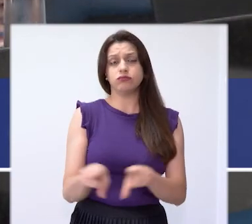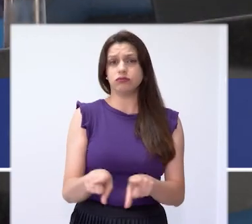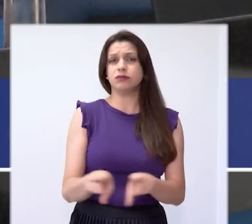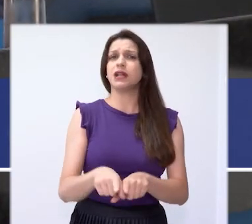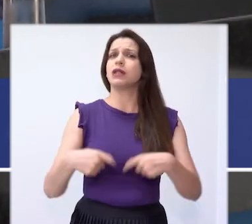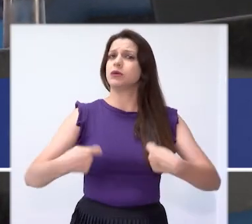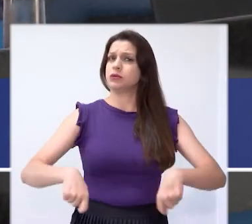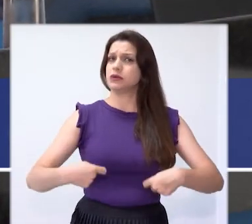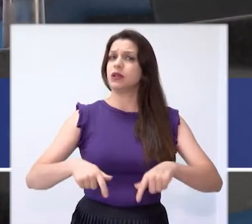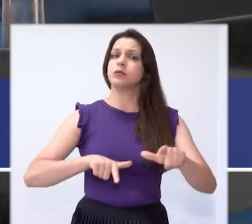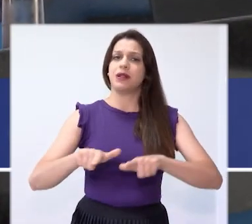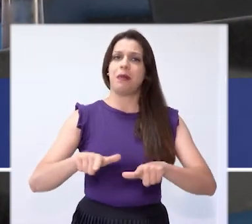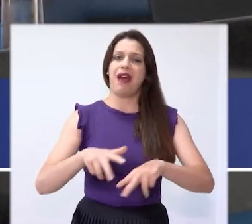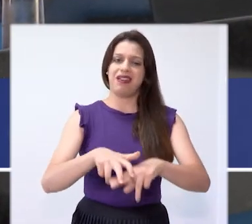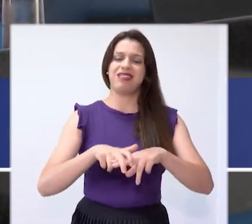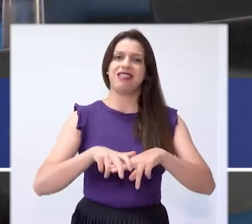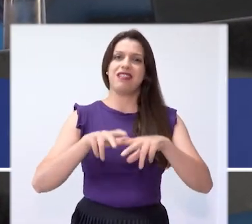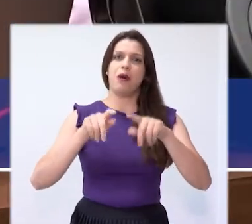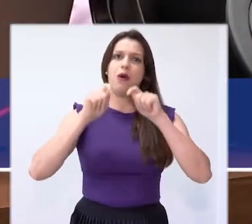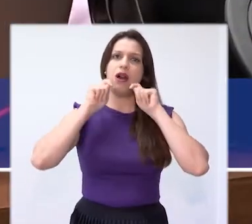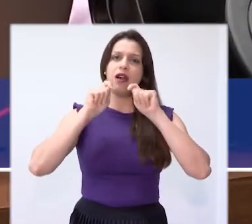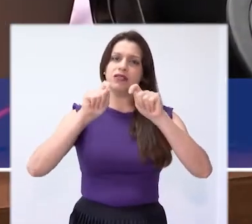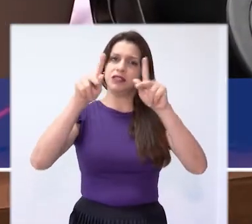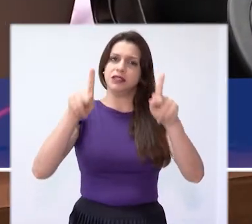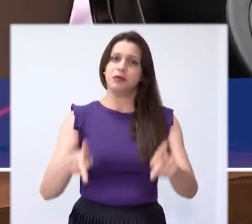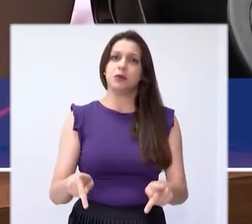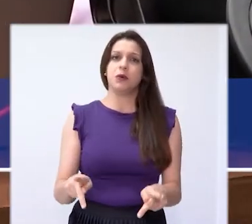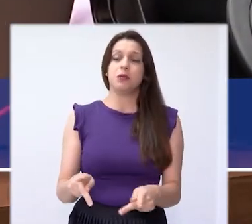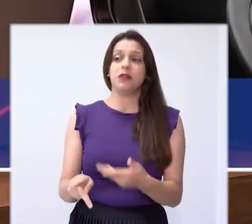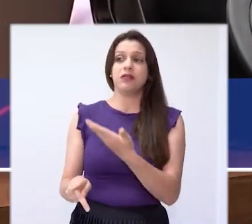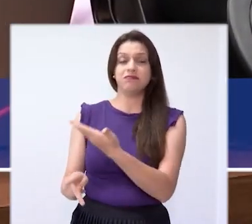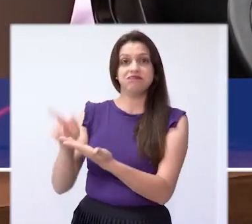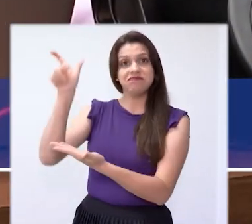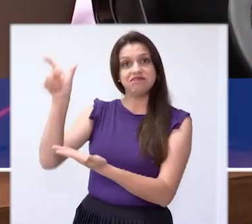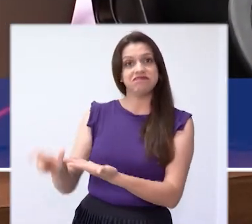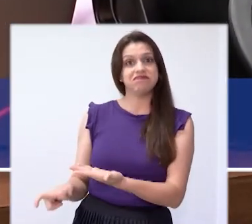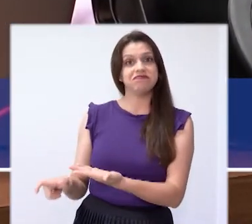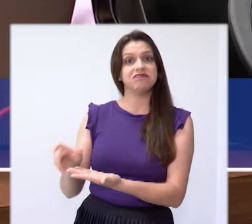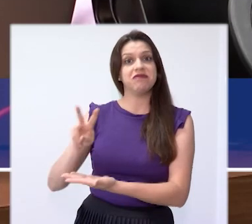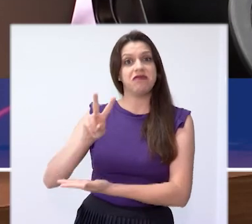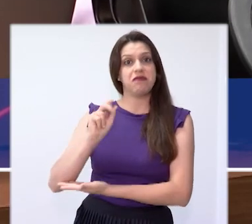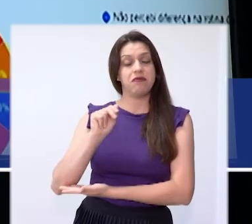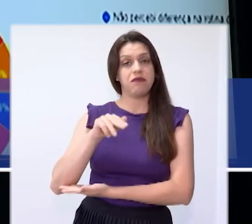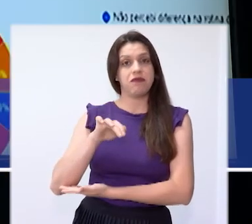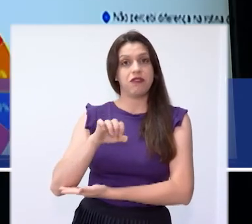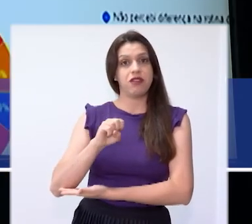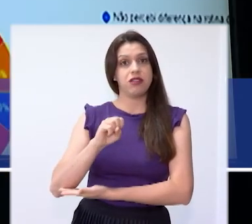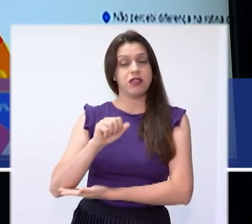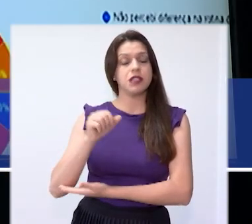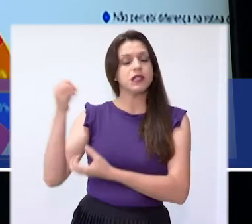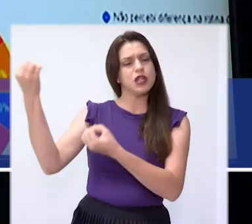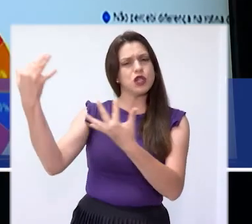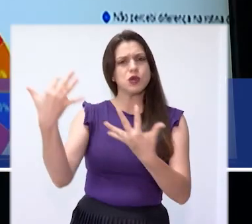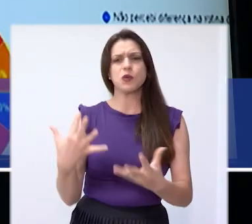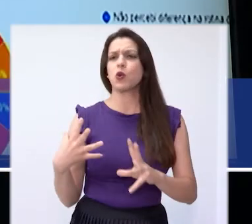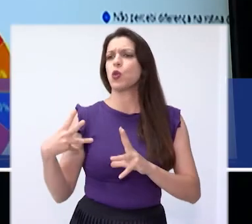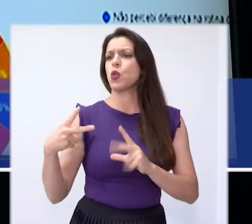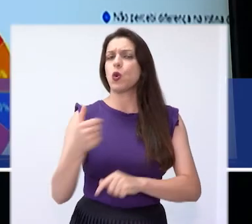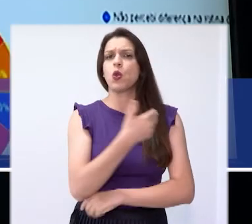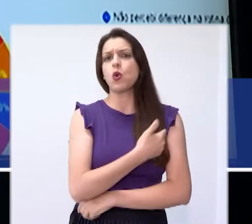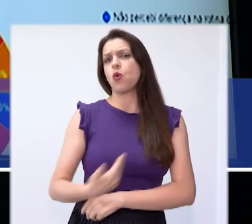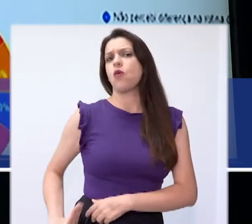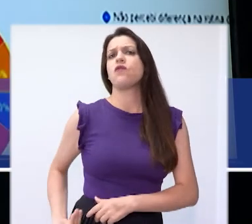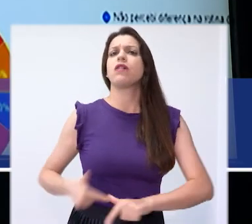também temos que fazer a nossa parte. E através da audiência foi explicado através da Vanessa aí, tudo o que o governo